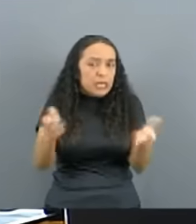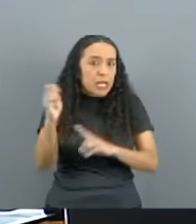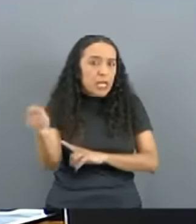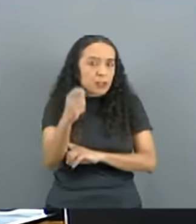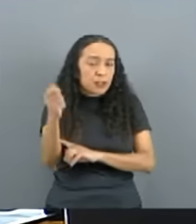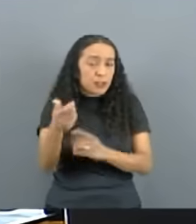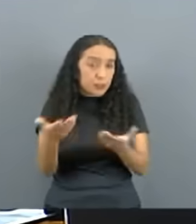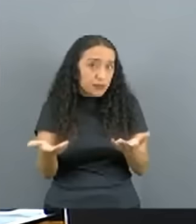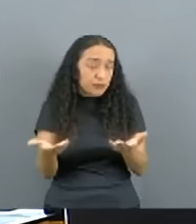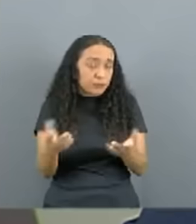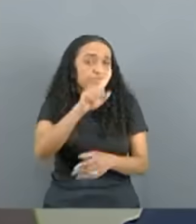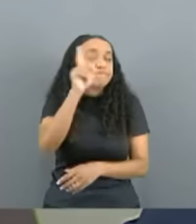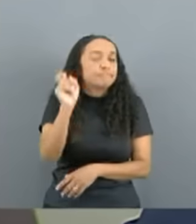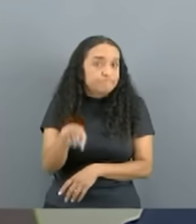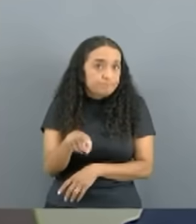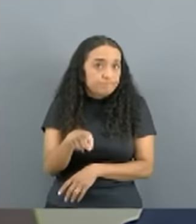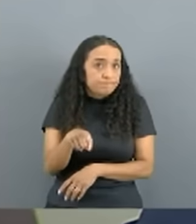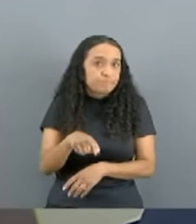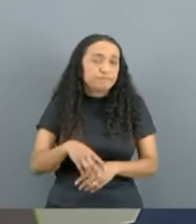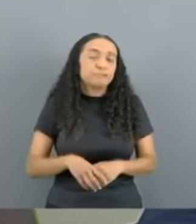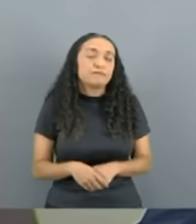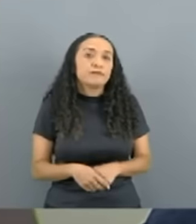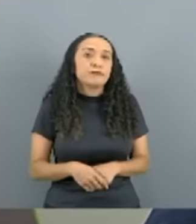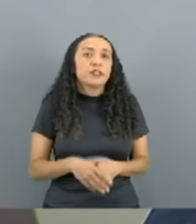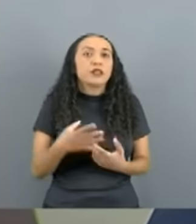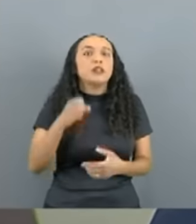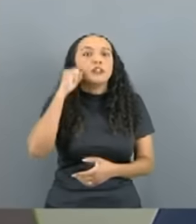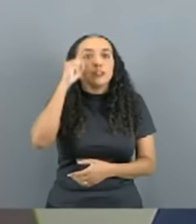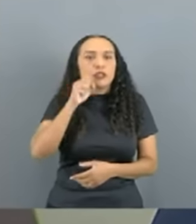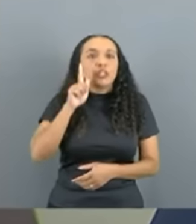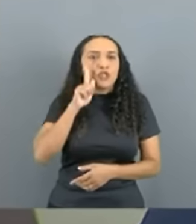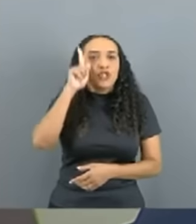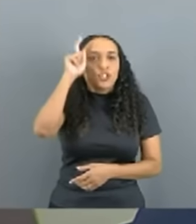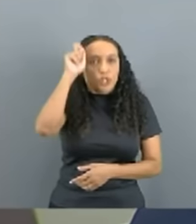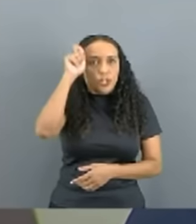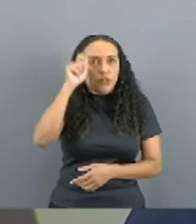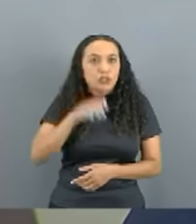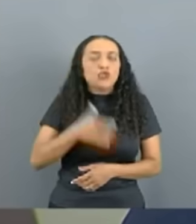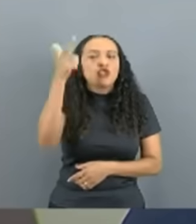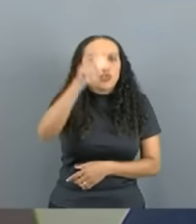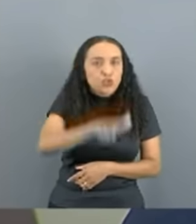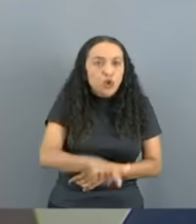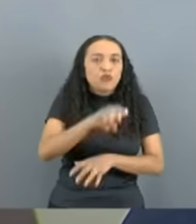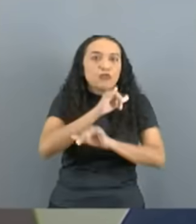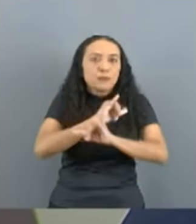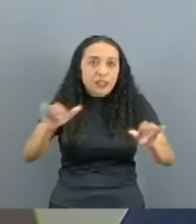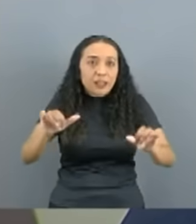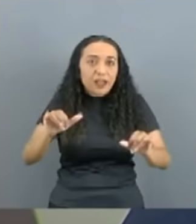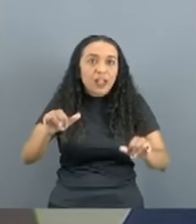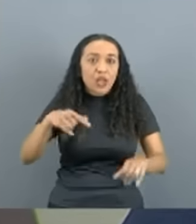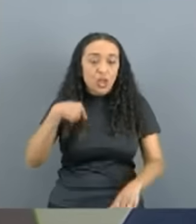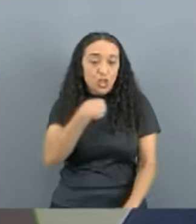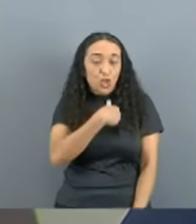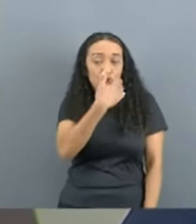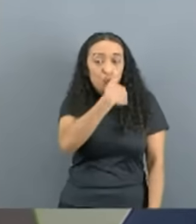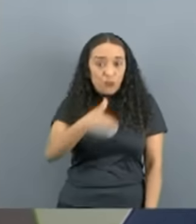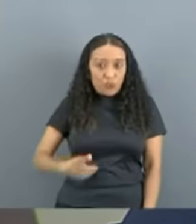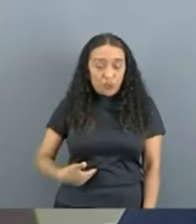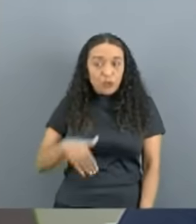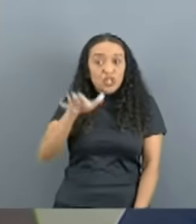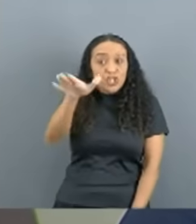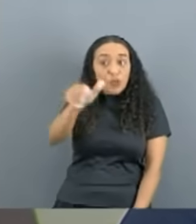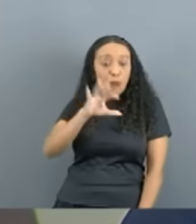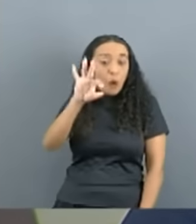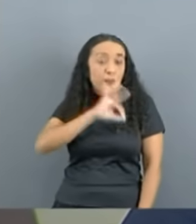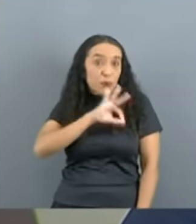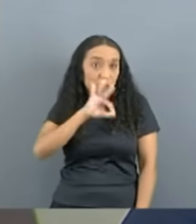associação? Senador Girão, eu vou dizer de novo, embora Vossa Excelência não goste, foi o nosso governo que mandou chamar a polícia para prender quem